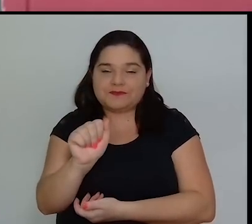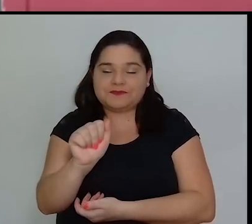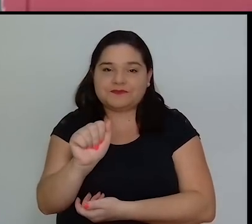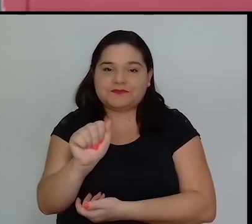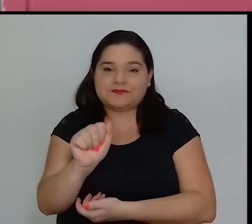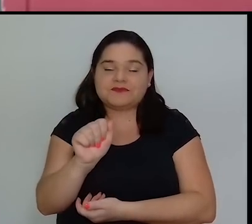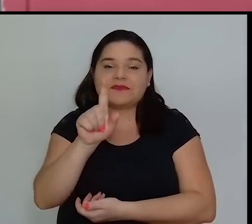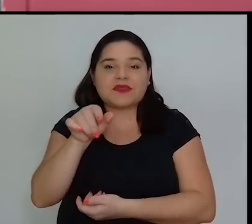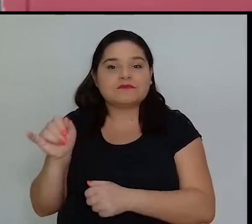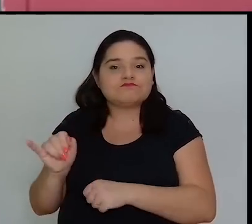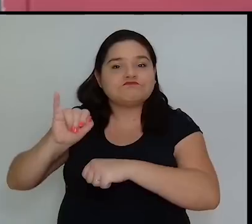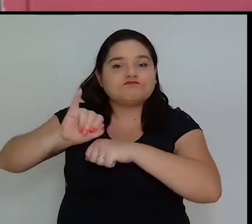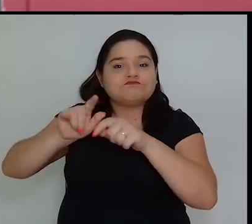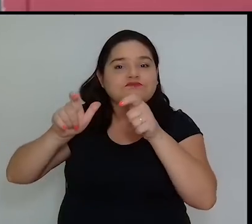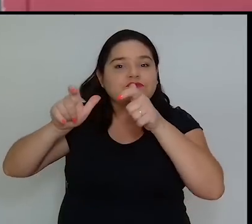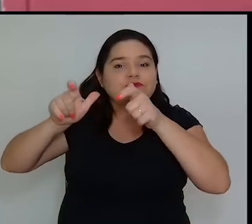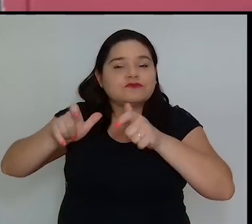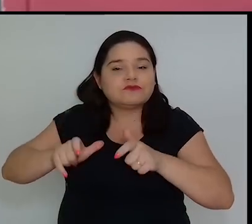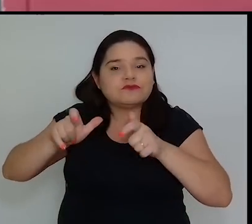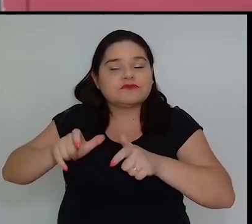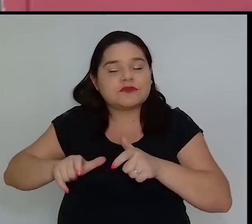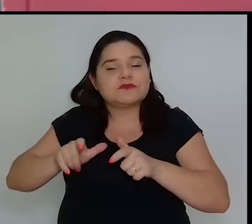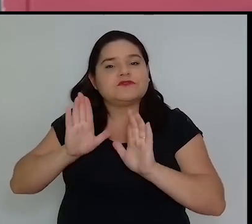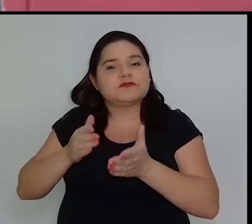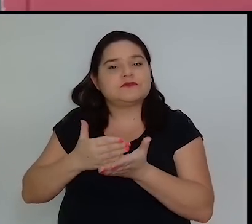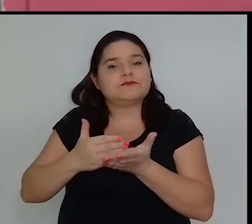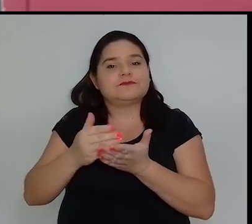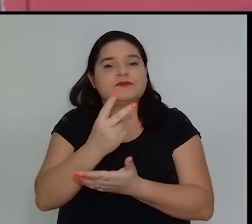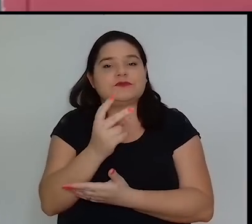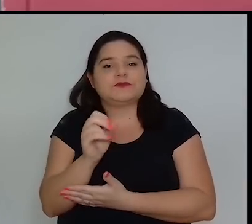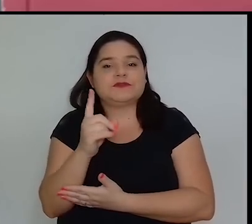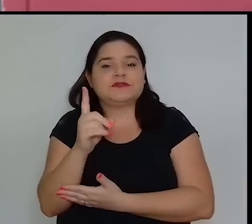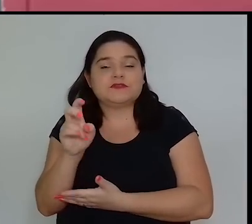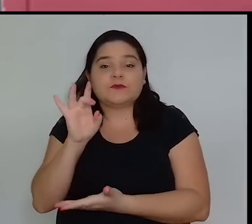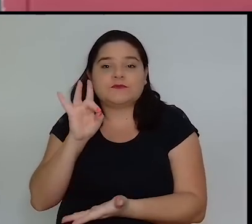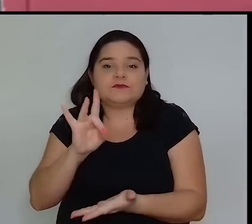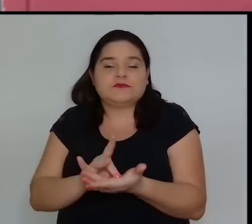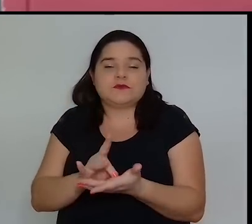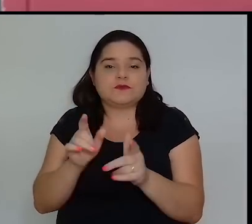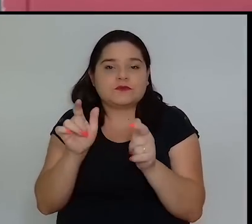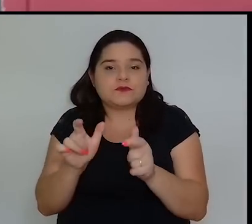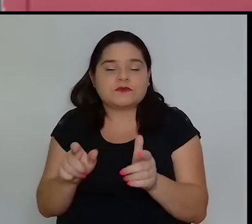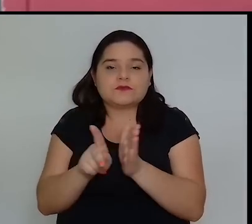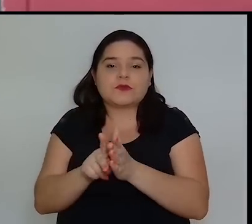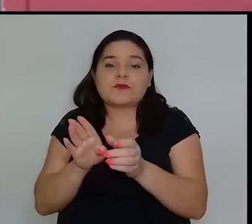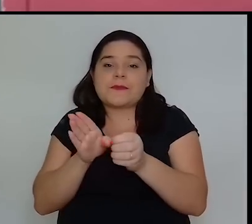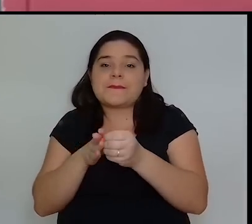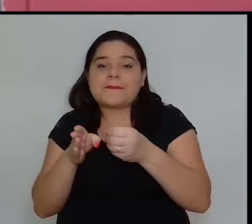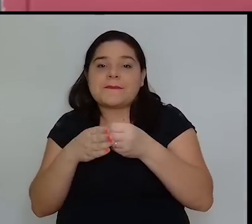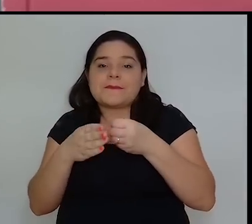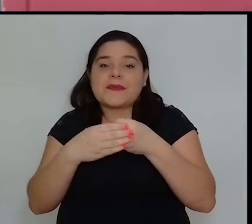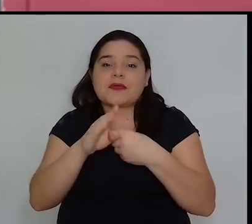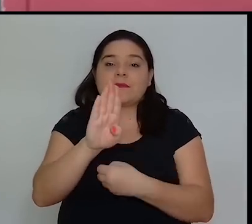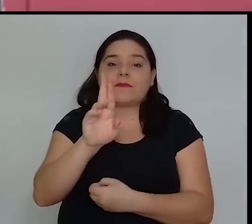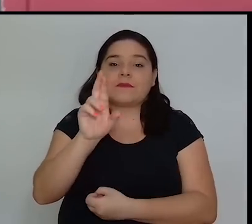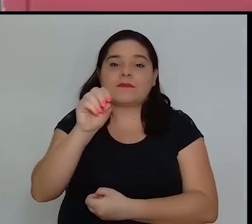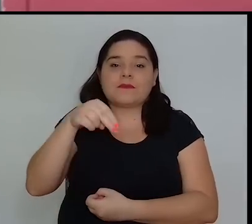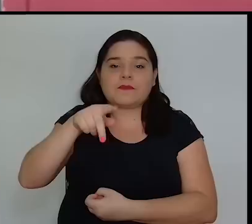uma série de global que hoje existe que desde 2015 existe oficialmente é no bairro do Bronx